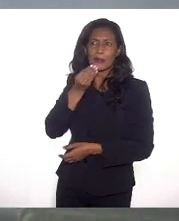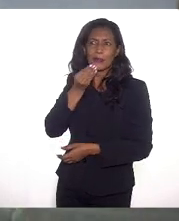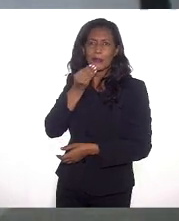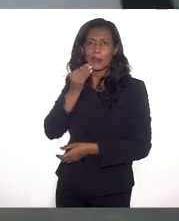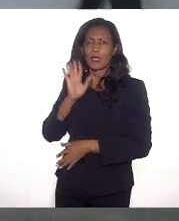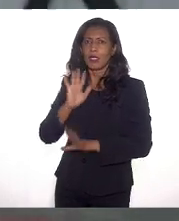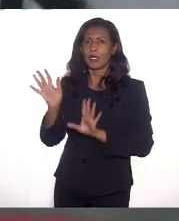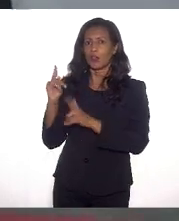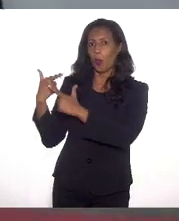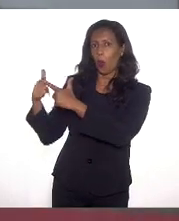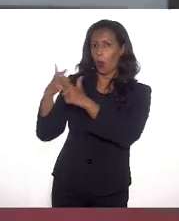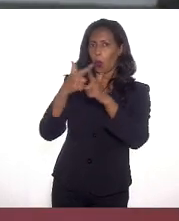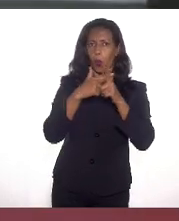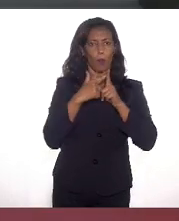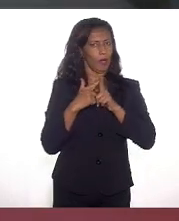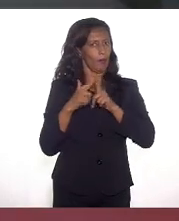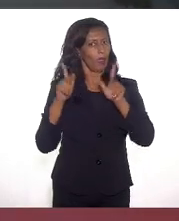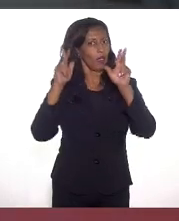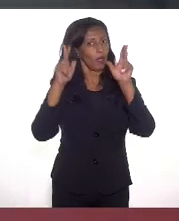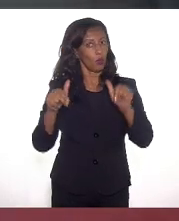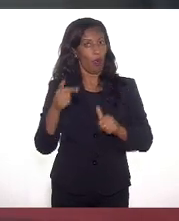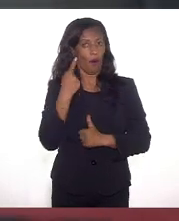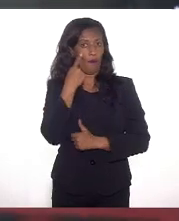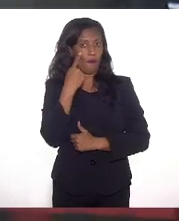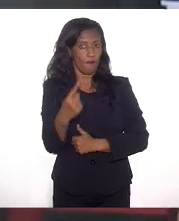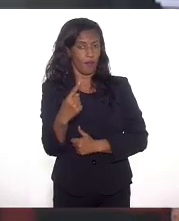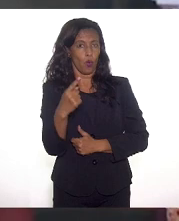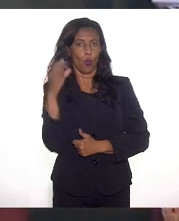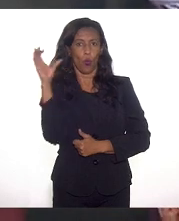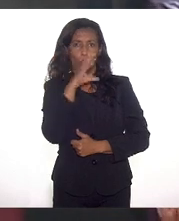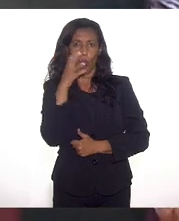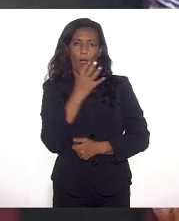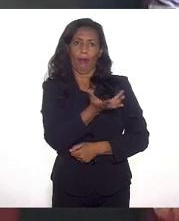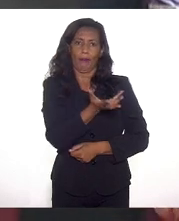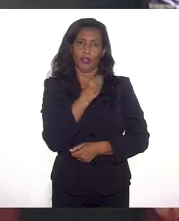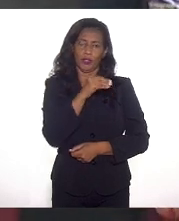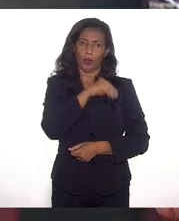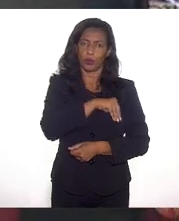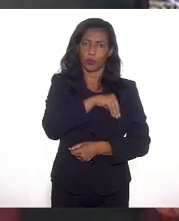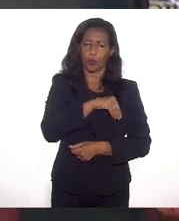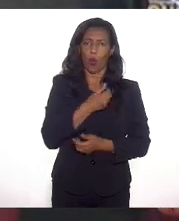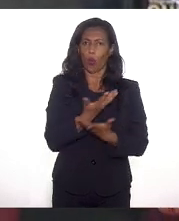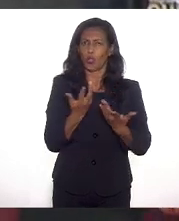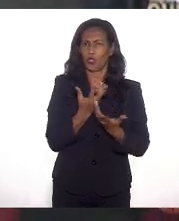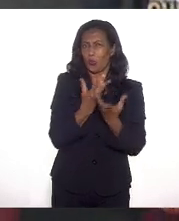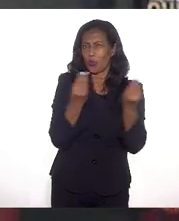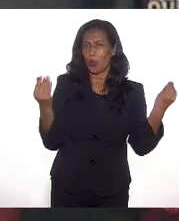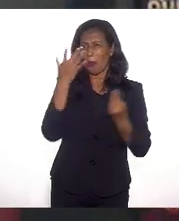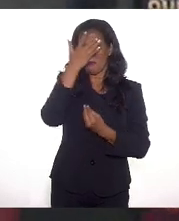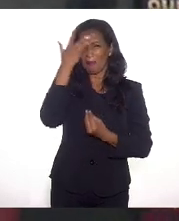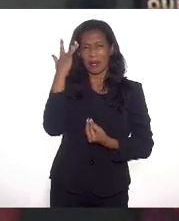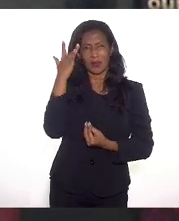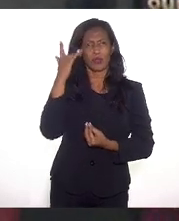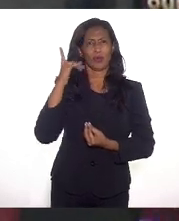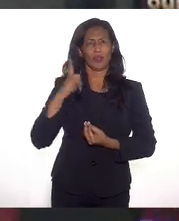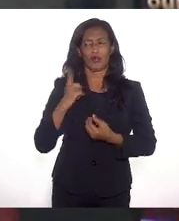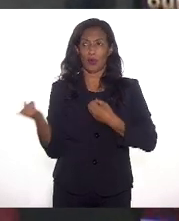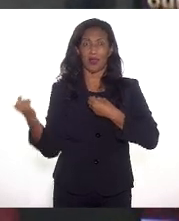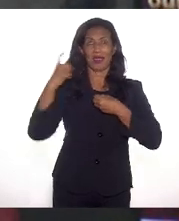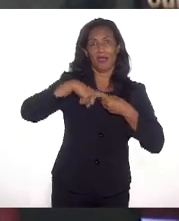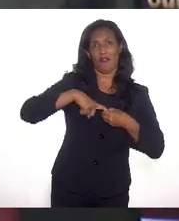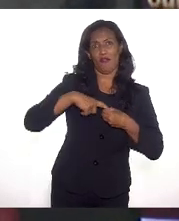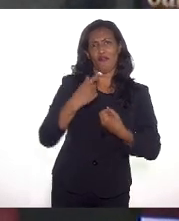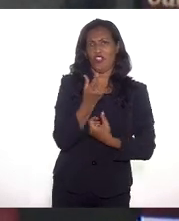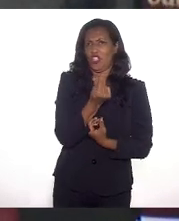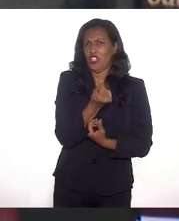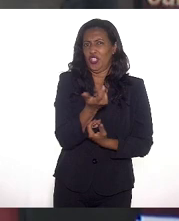passasse por situações como a gente viu passando no Auxílio Emergencial Federal, onde milhares de pessoas tiveram que devolver,